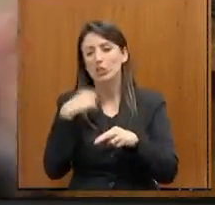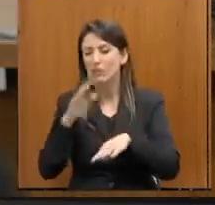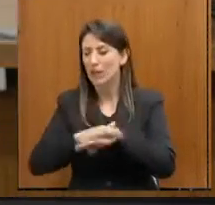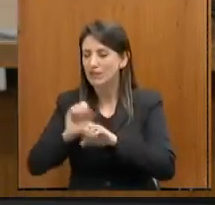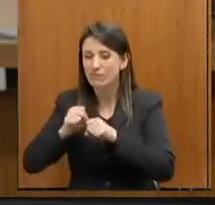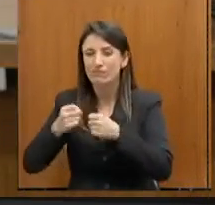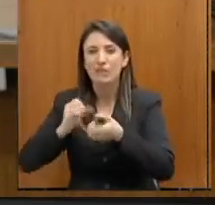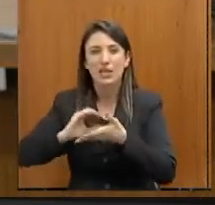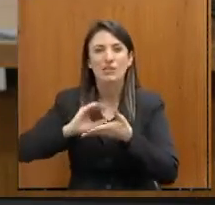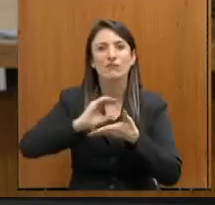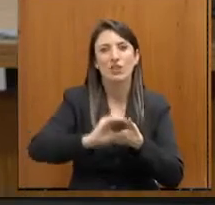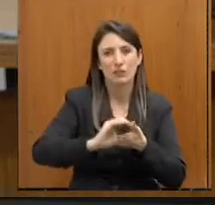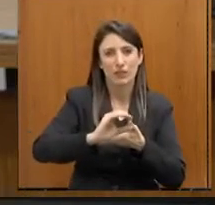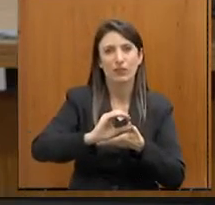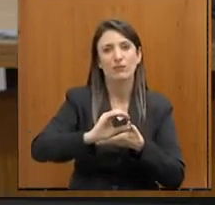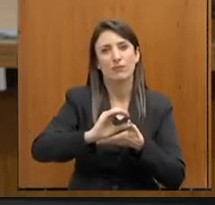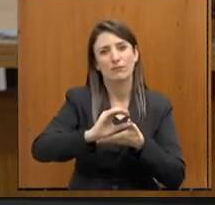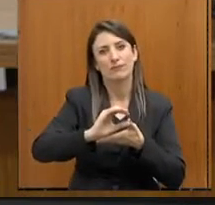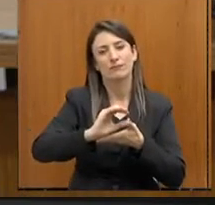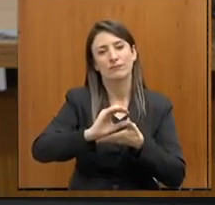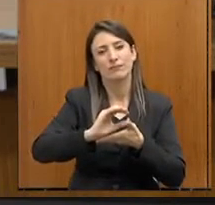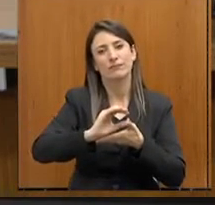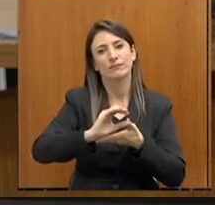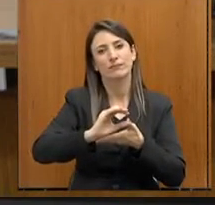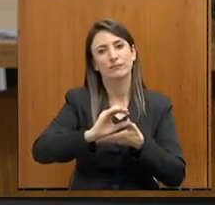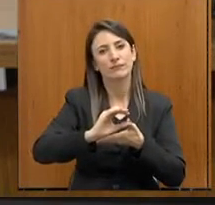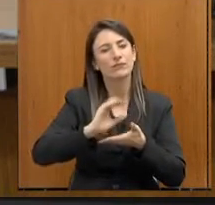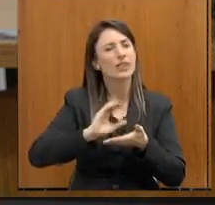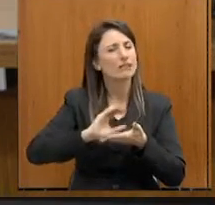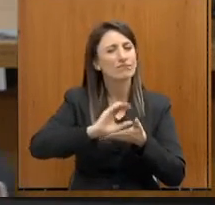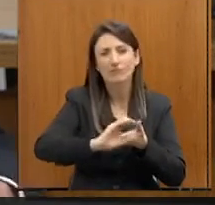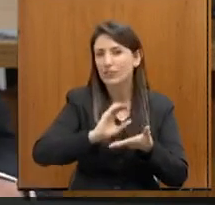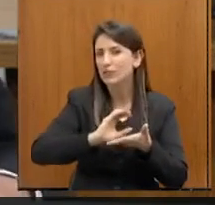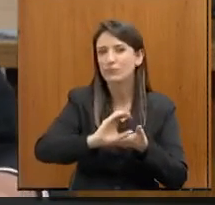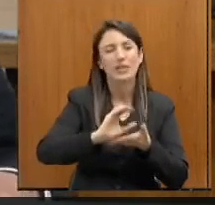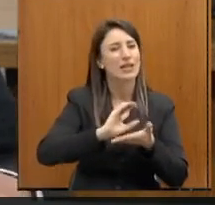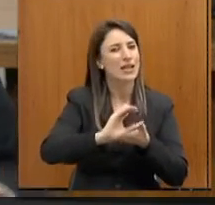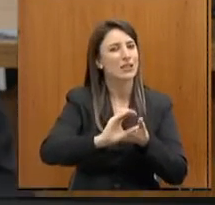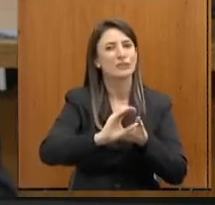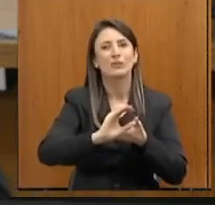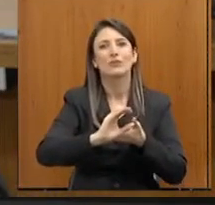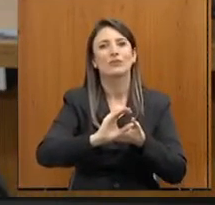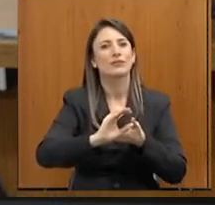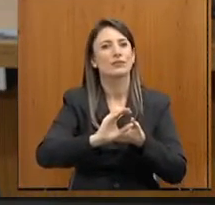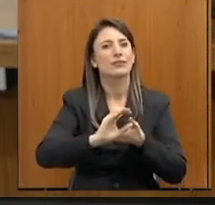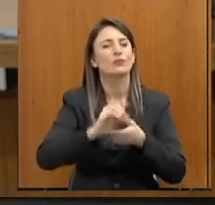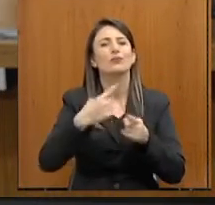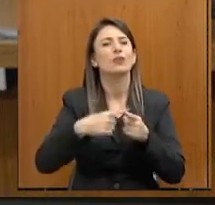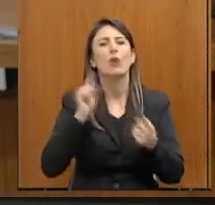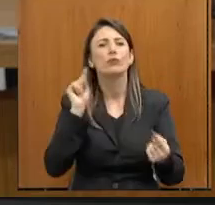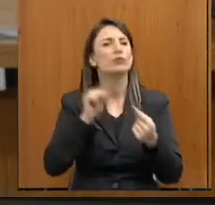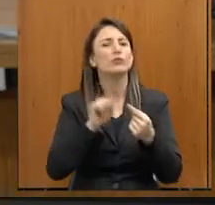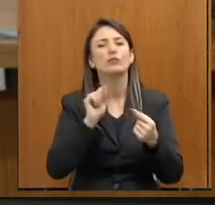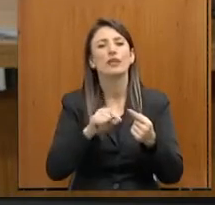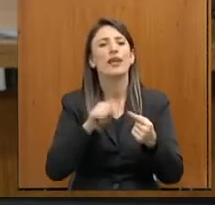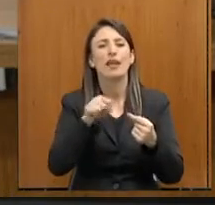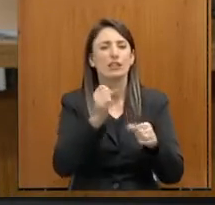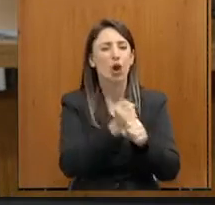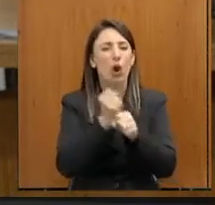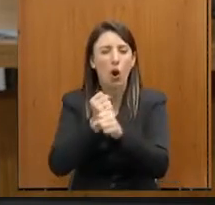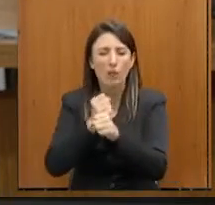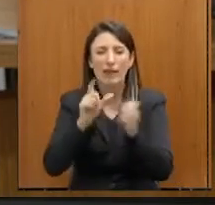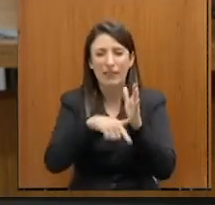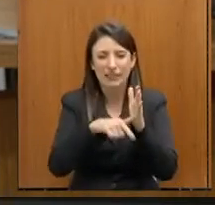principal é o motor desse problema de investimento é reduzir as obras que estavam em atraso Então hoje nós temos aí